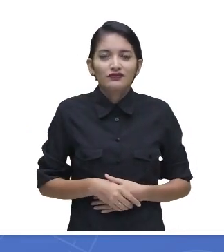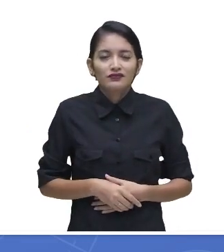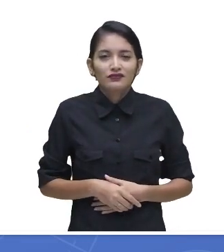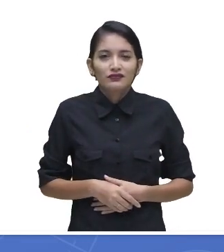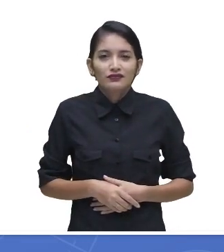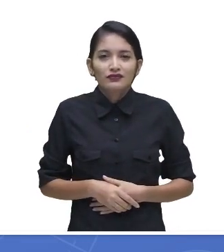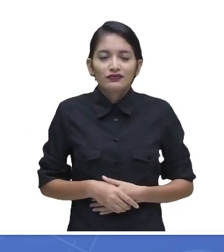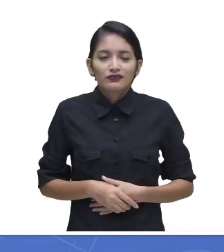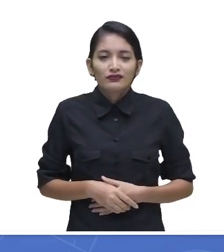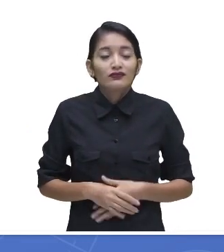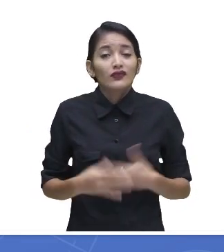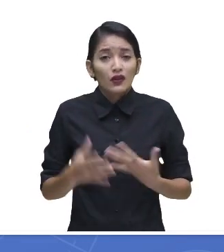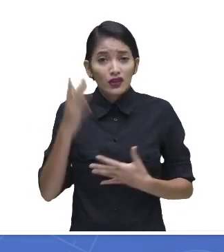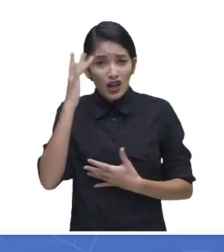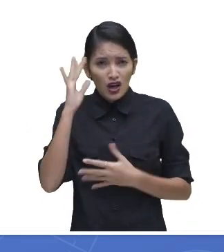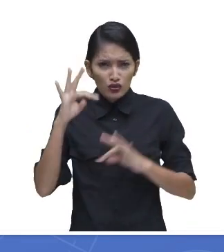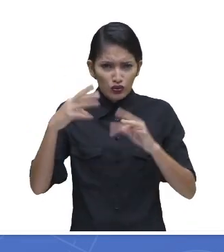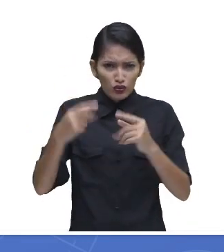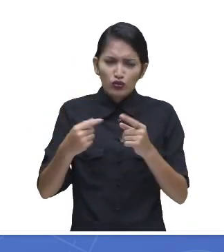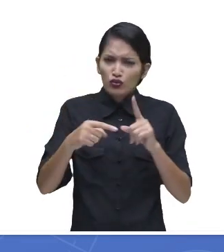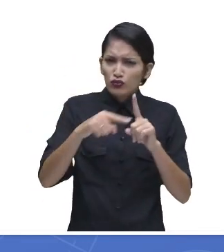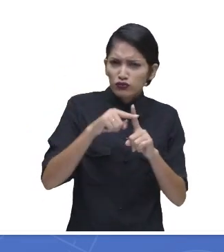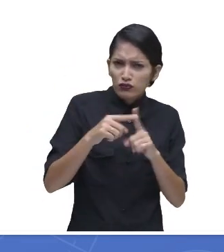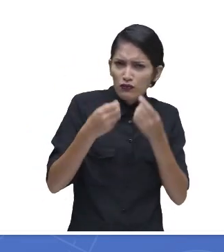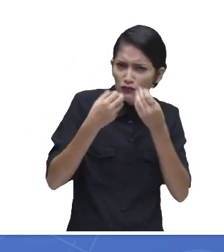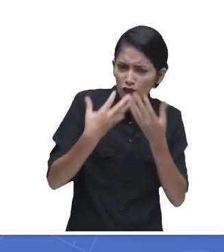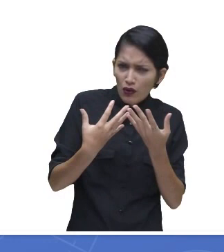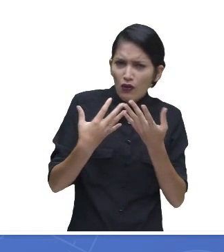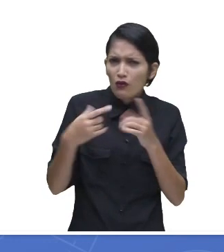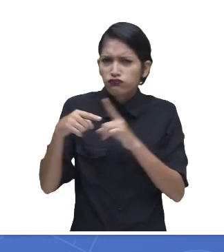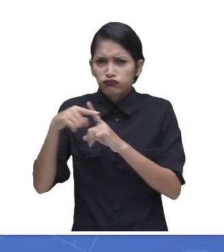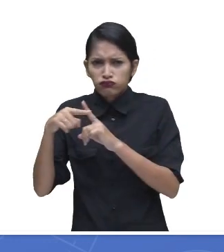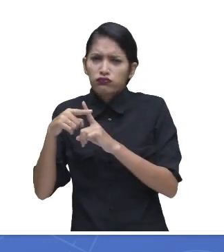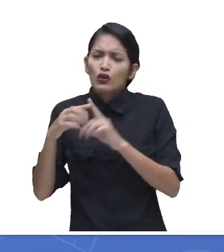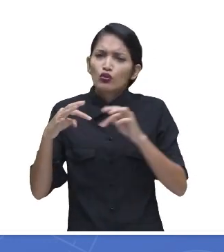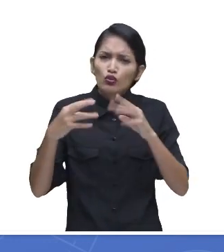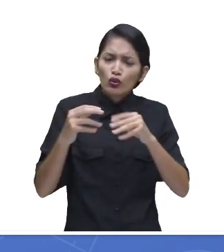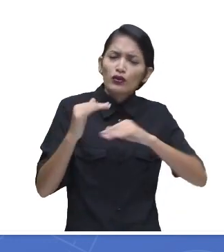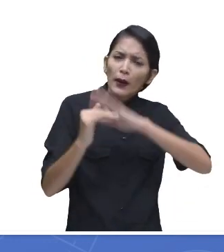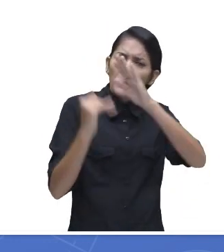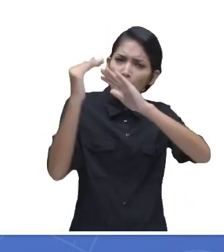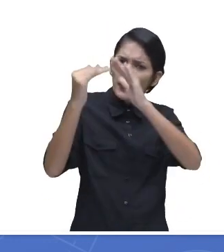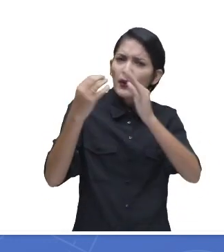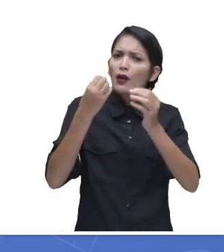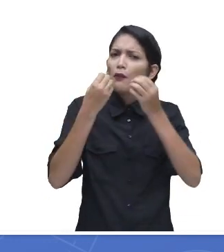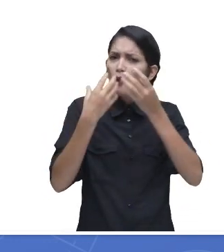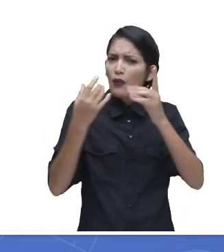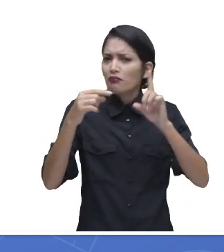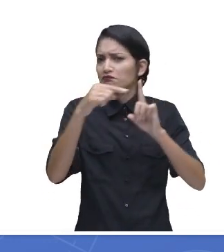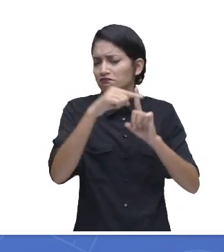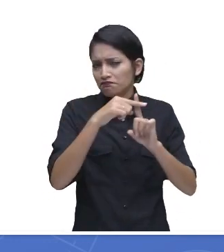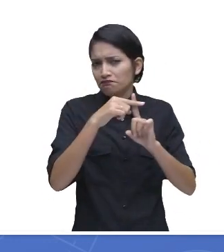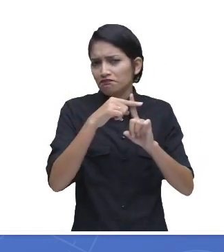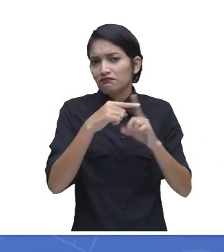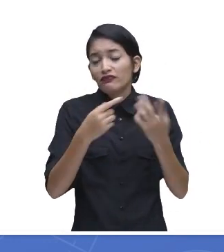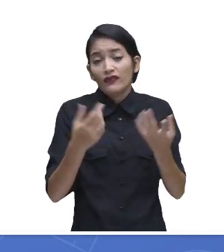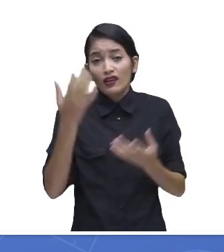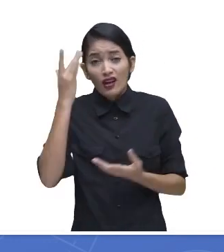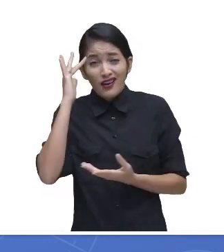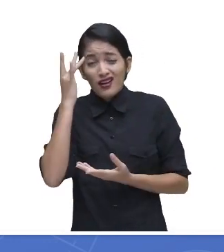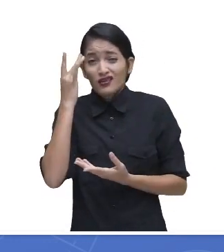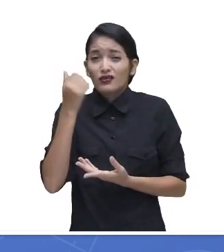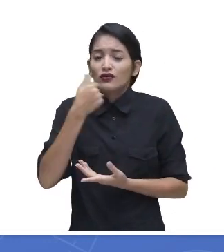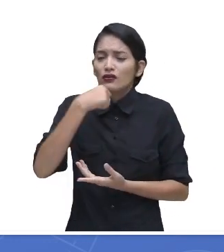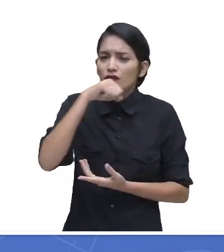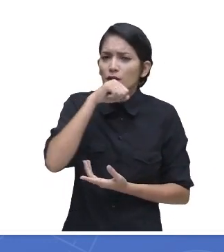Volta àquela questão, será que tudo é positivo? Toda mudança é positiva? Será que todo progresso é positivo, né? Será que aquilo que nossos pais falam